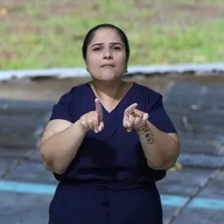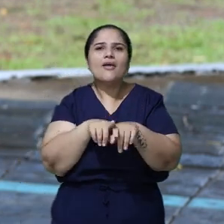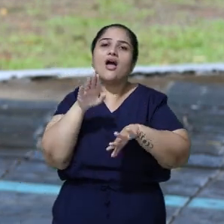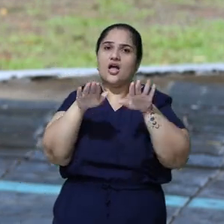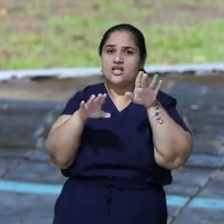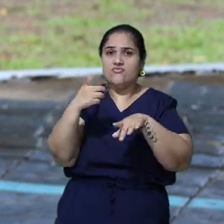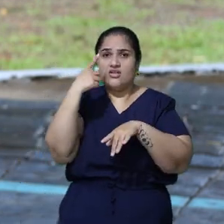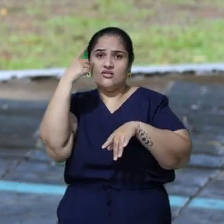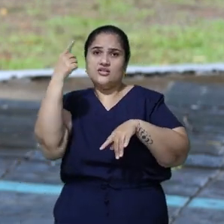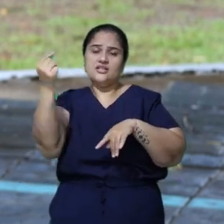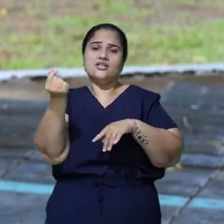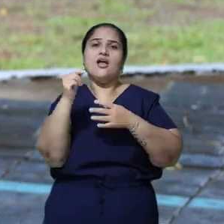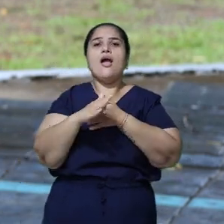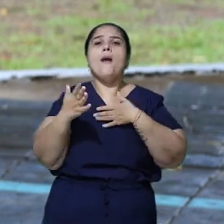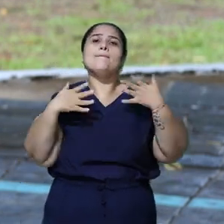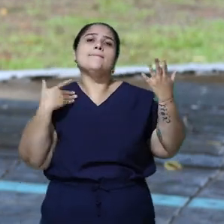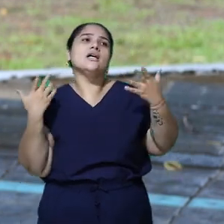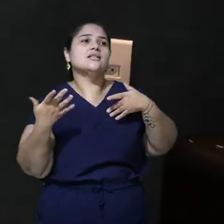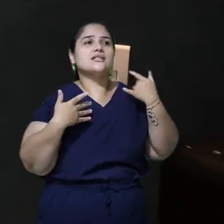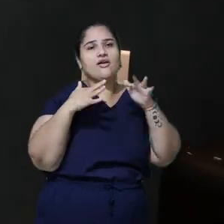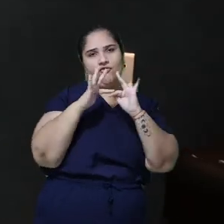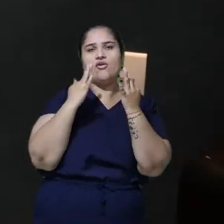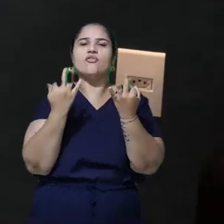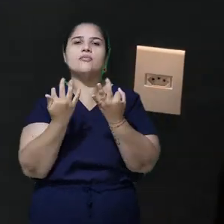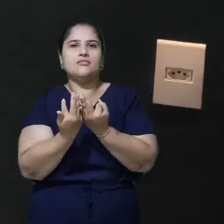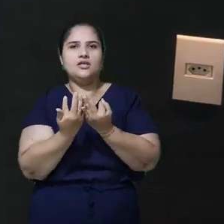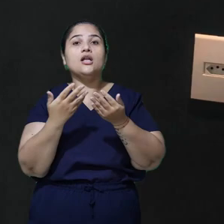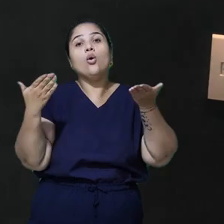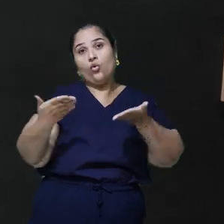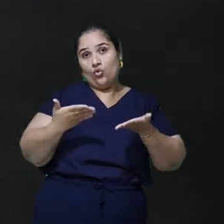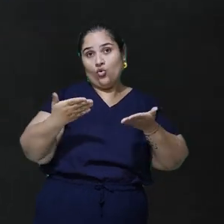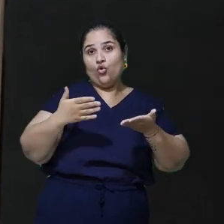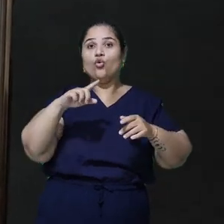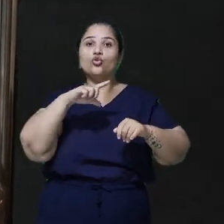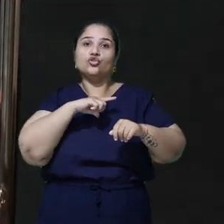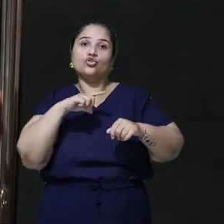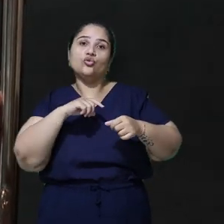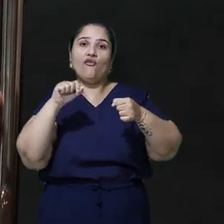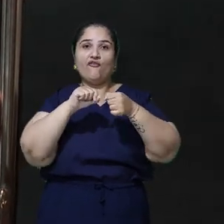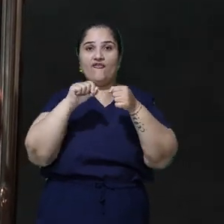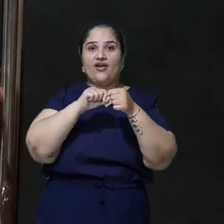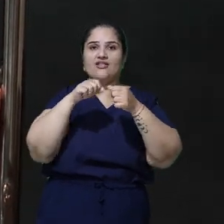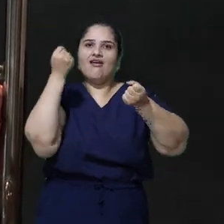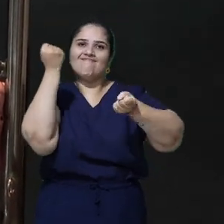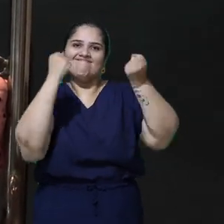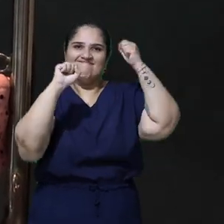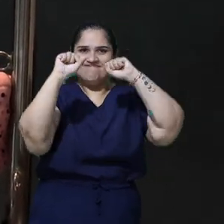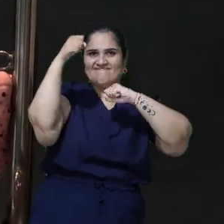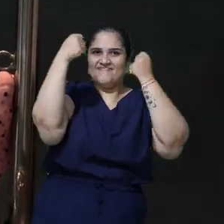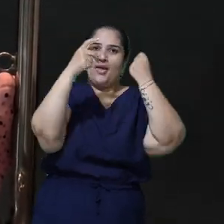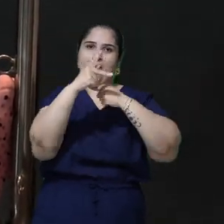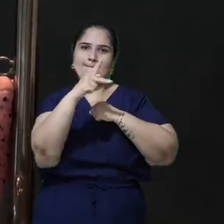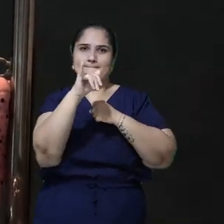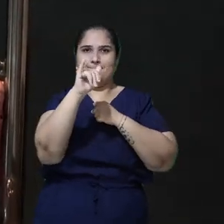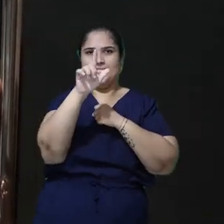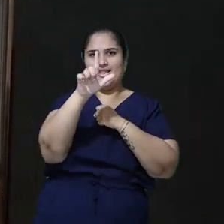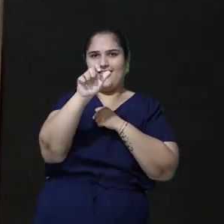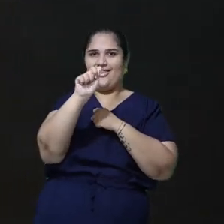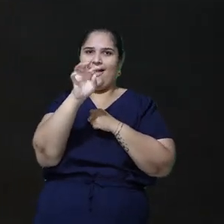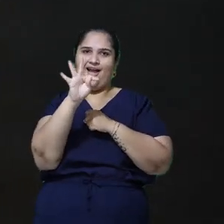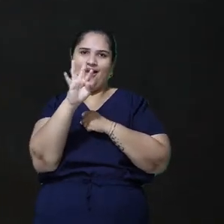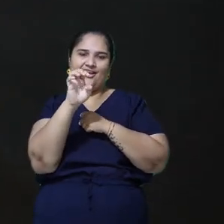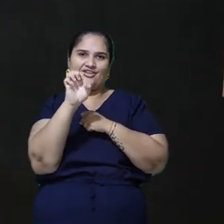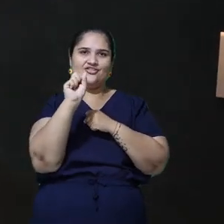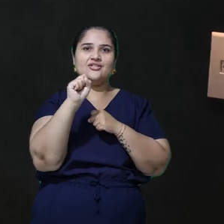dar uns passeios e tudo com a minha família. Hoje eu estou fazendo pilates, né? Por conta do meu braço, porque eu fiz a